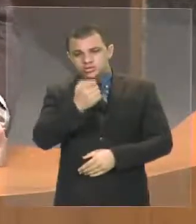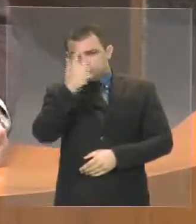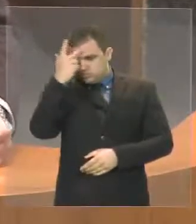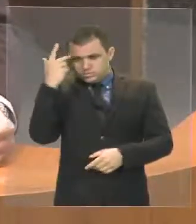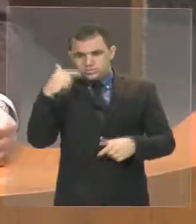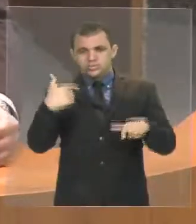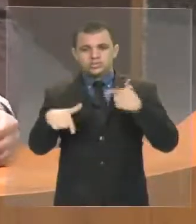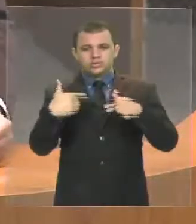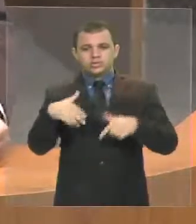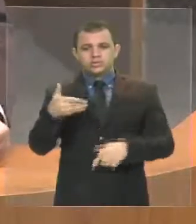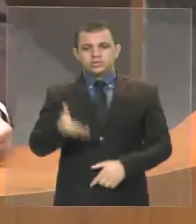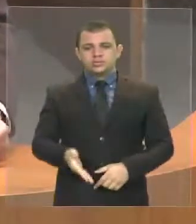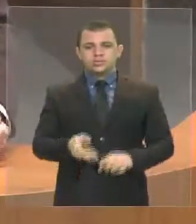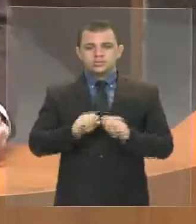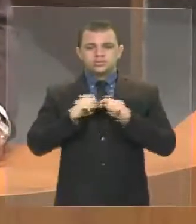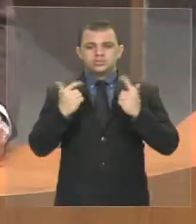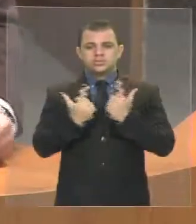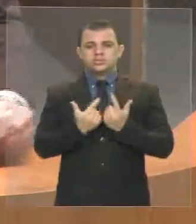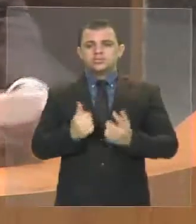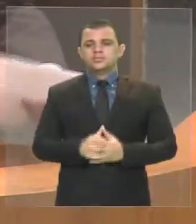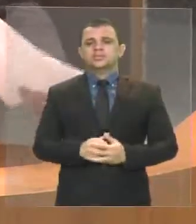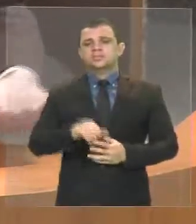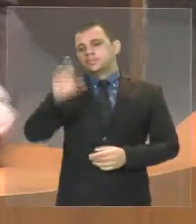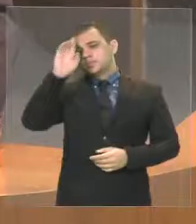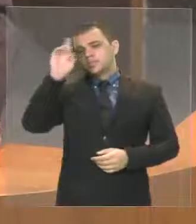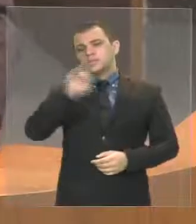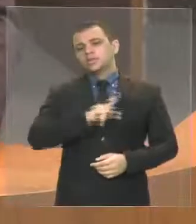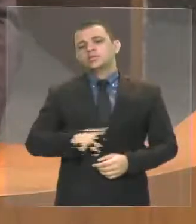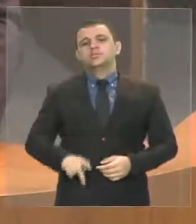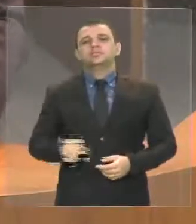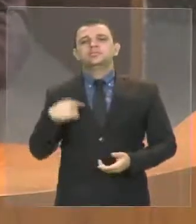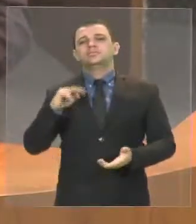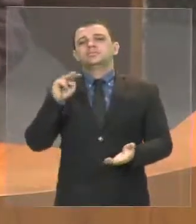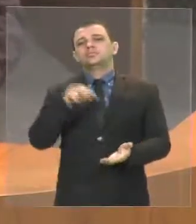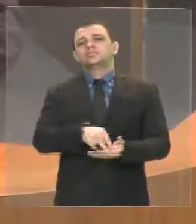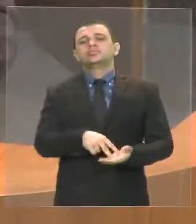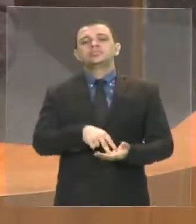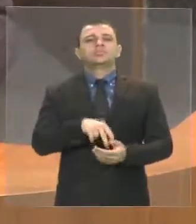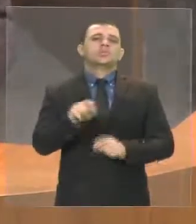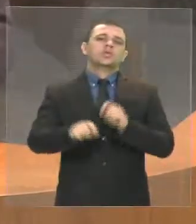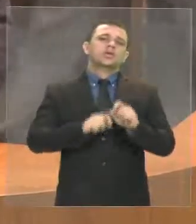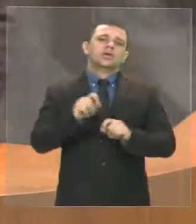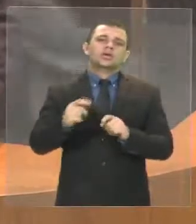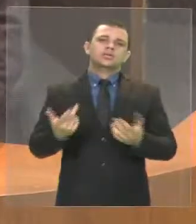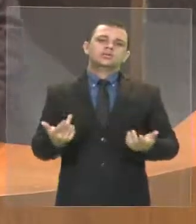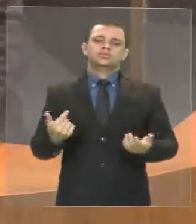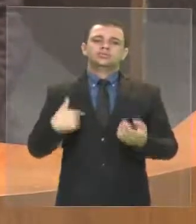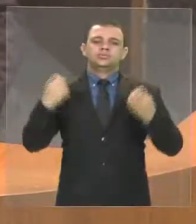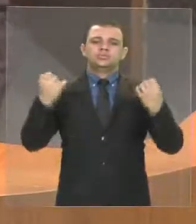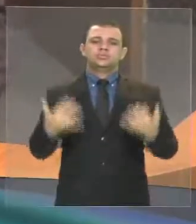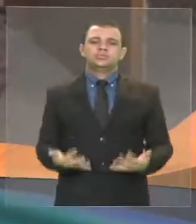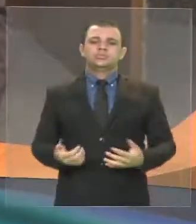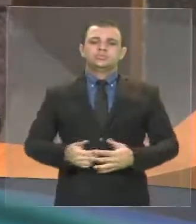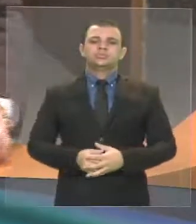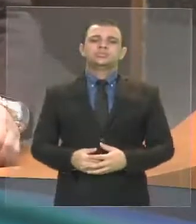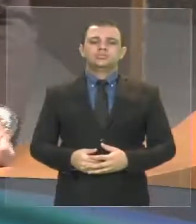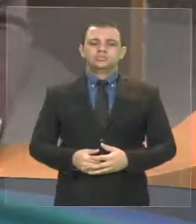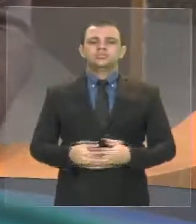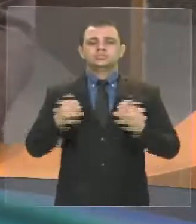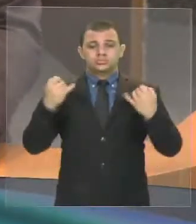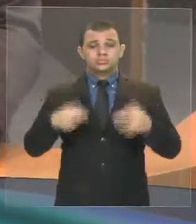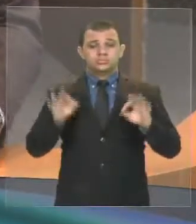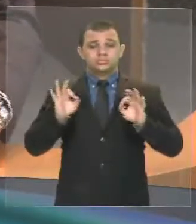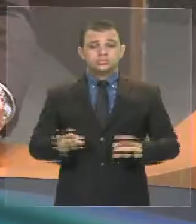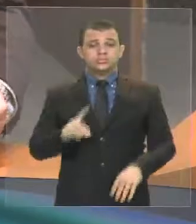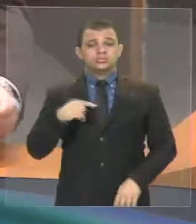poder. Senhor presidente, o que me traz hoje aqui é para falar e falar com prioridade.